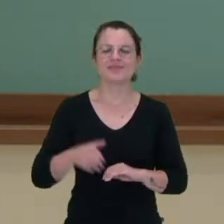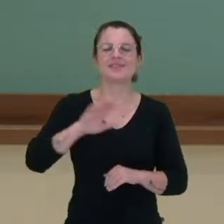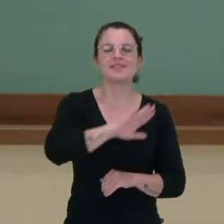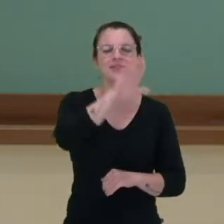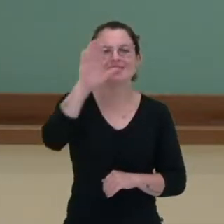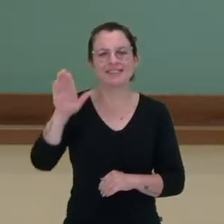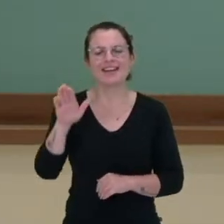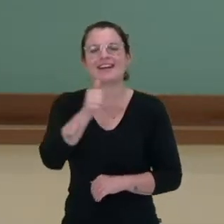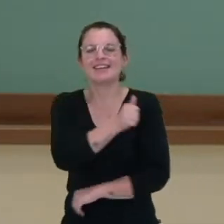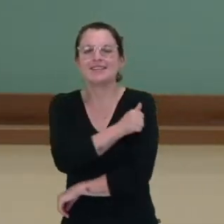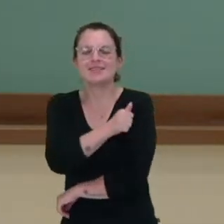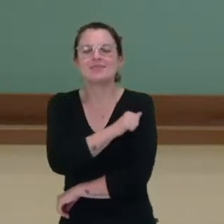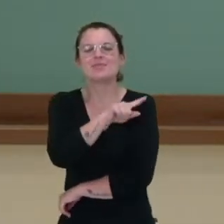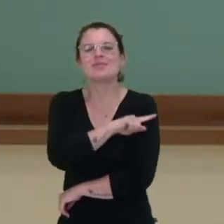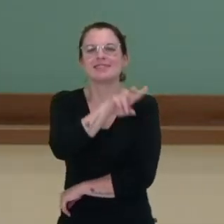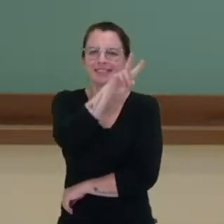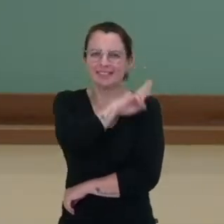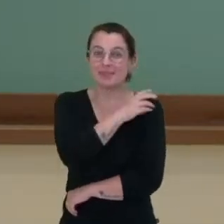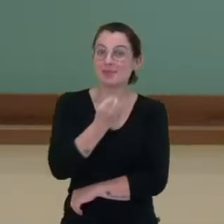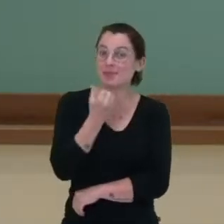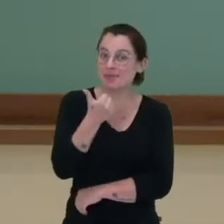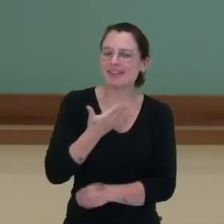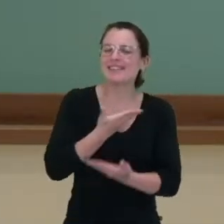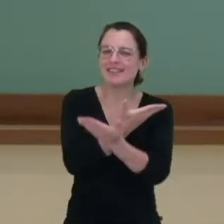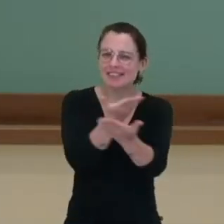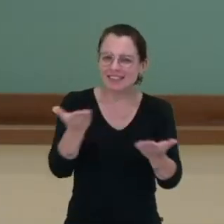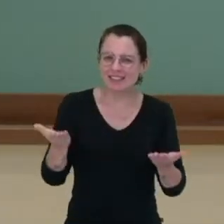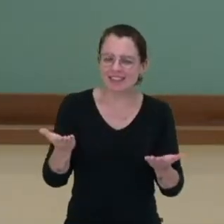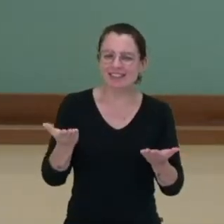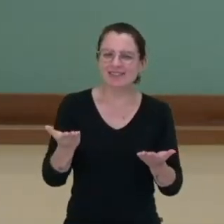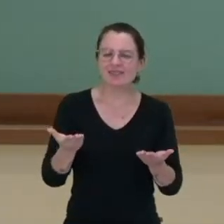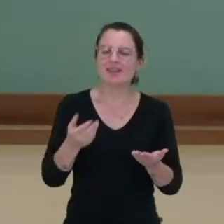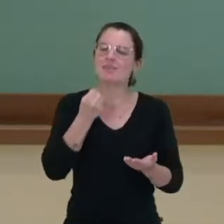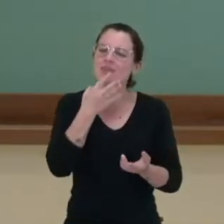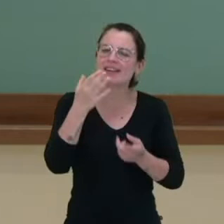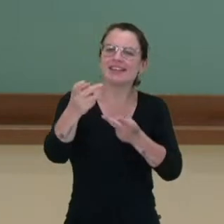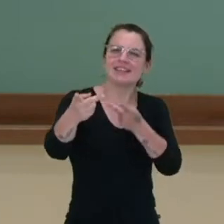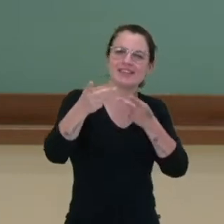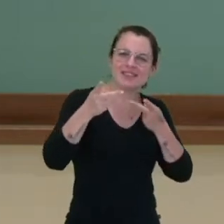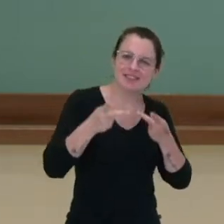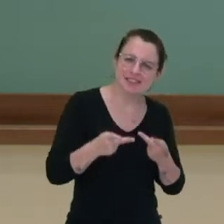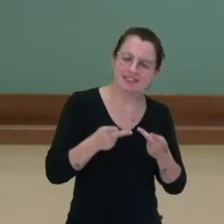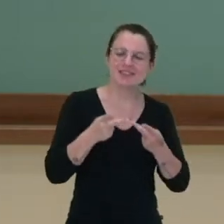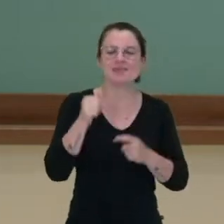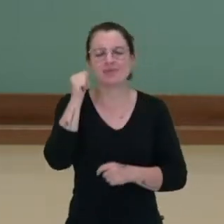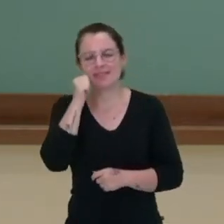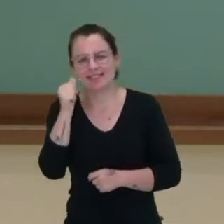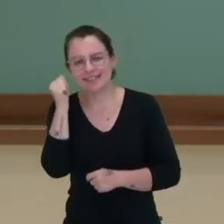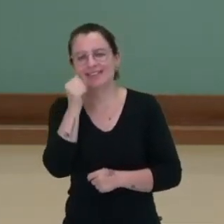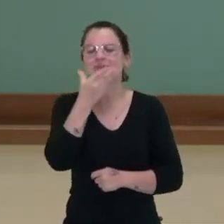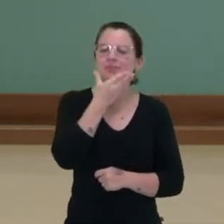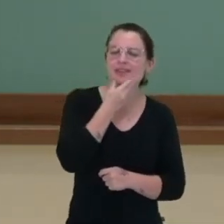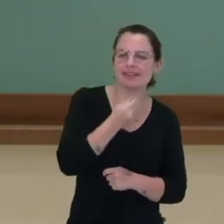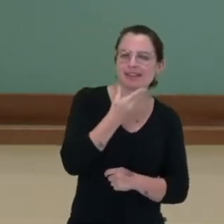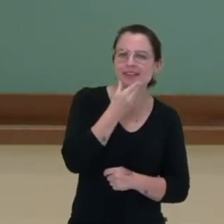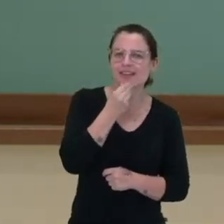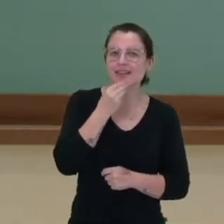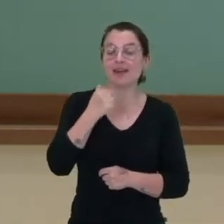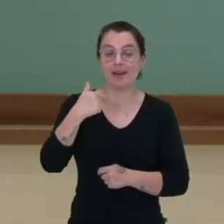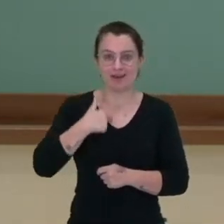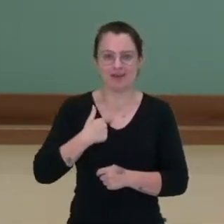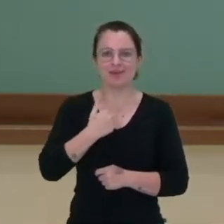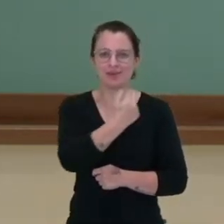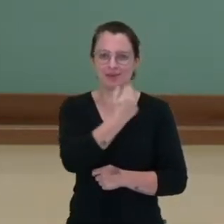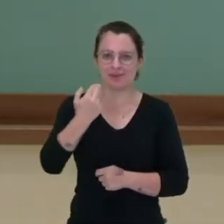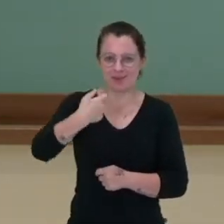Olá, estudantes da primeira série, tudo bem com vocês? Sejam todos bem-vindos, sejam todas bem-vindas. Eu, professor